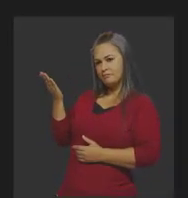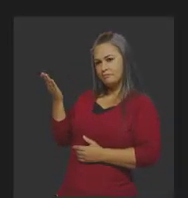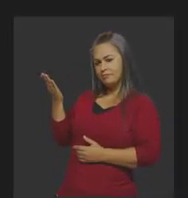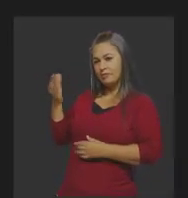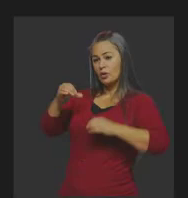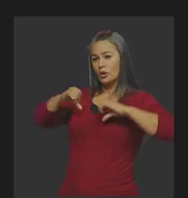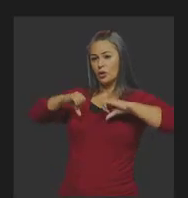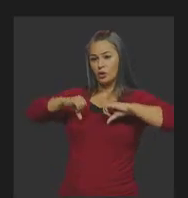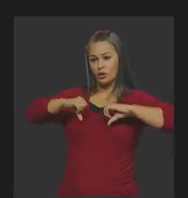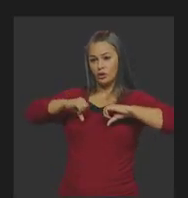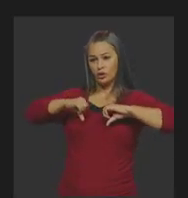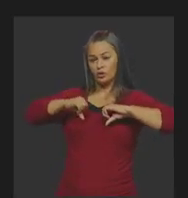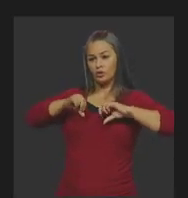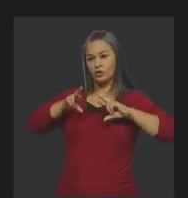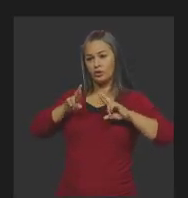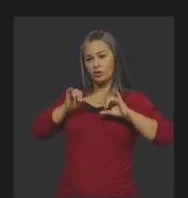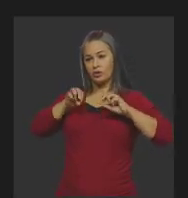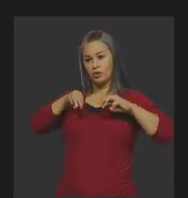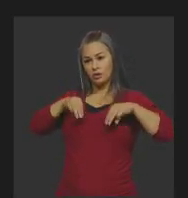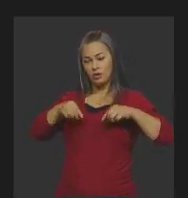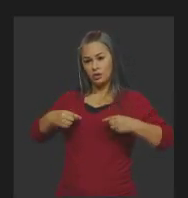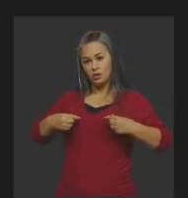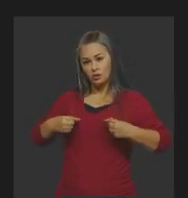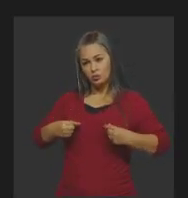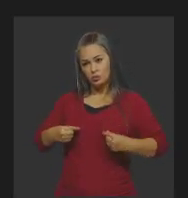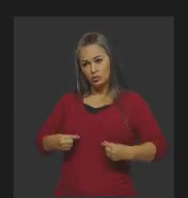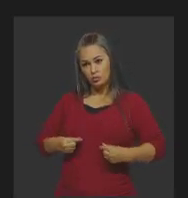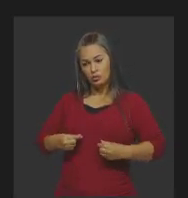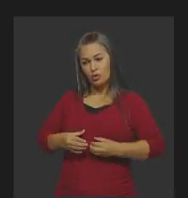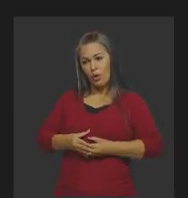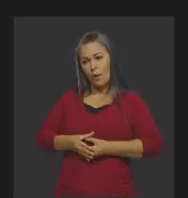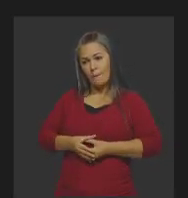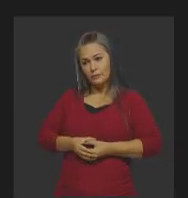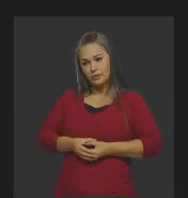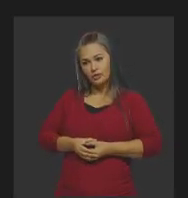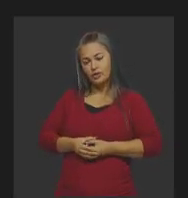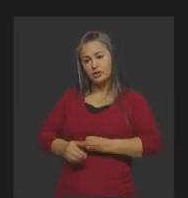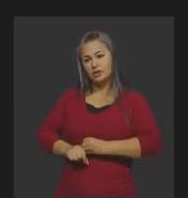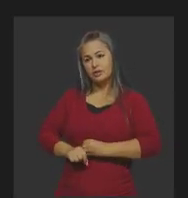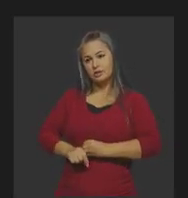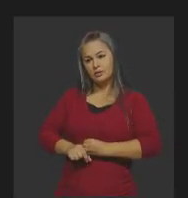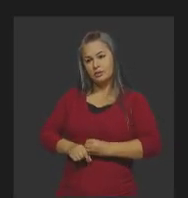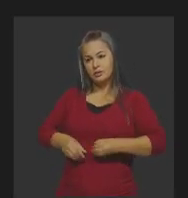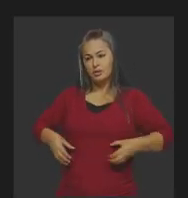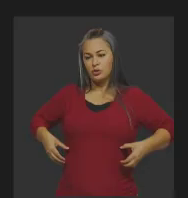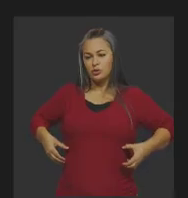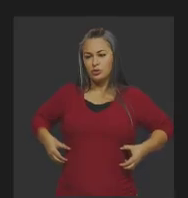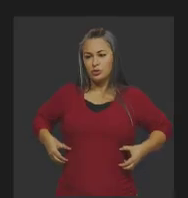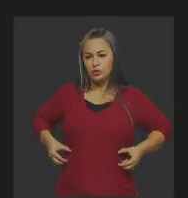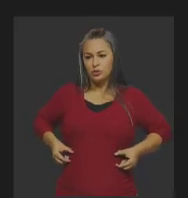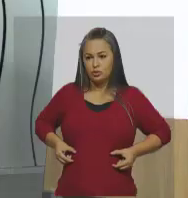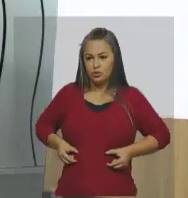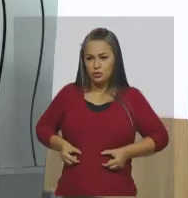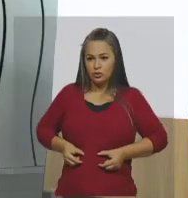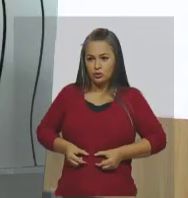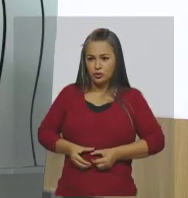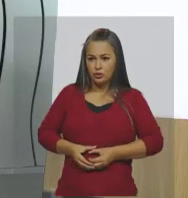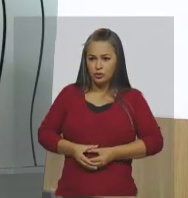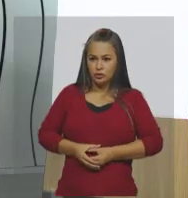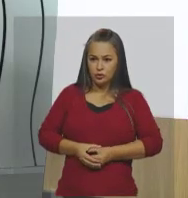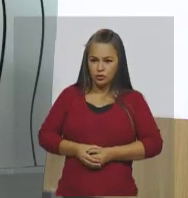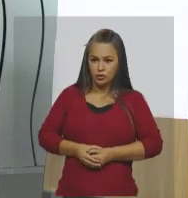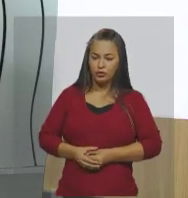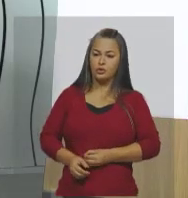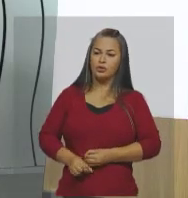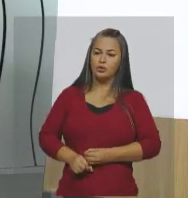2 ureteres, uma bexiga e uma uretra. São os órgãos que formam o sistema excretor. Como eu disse,